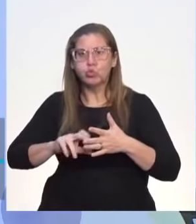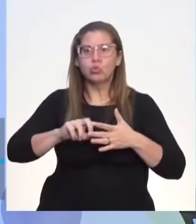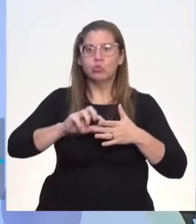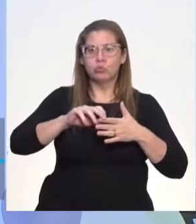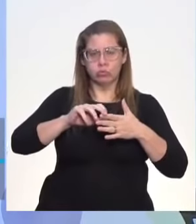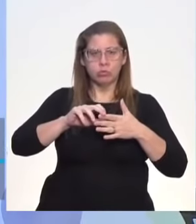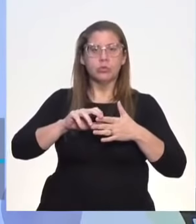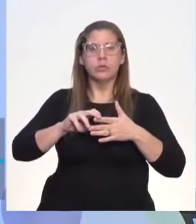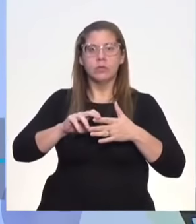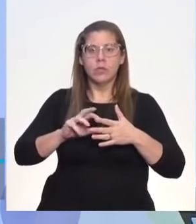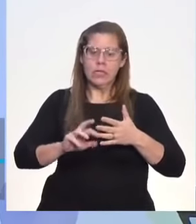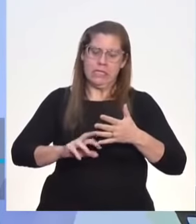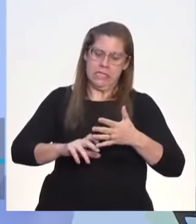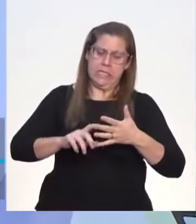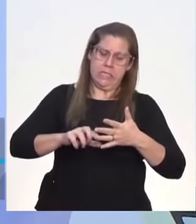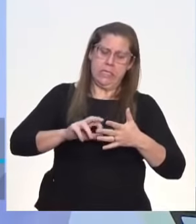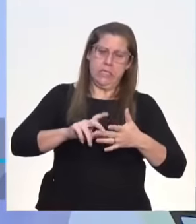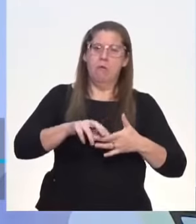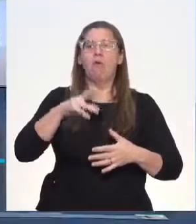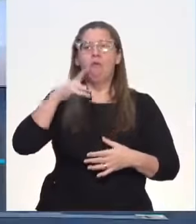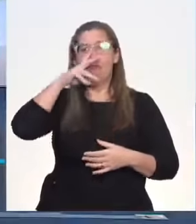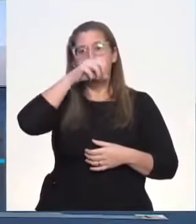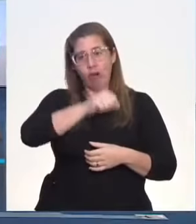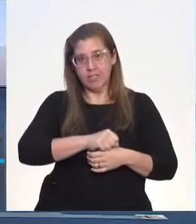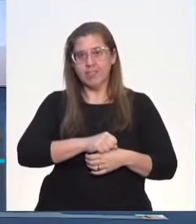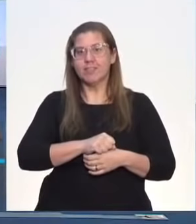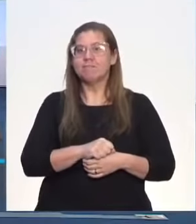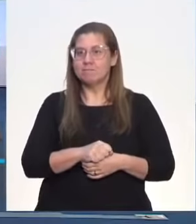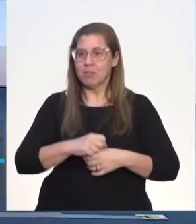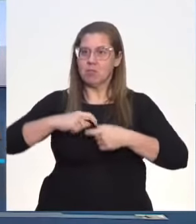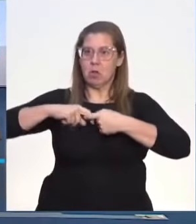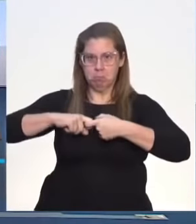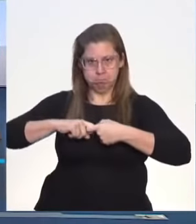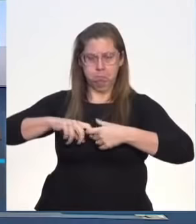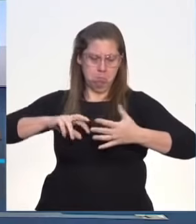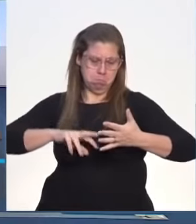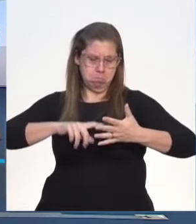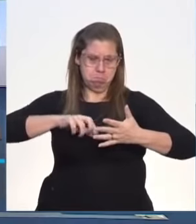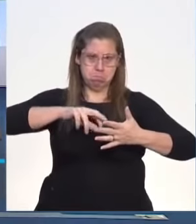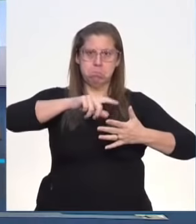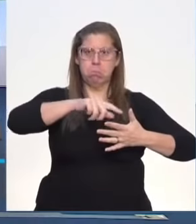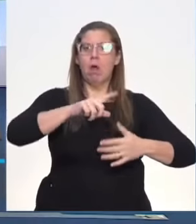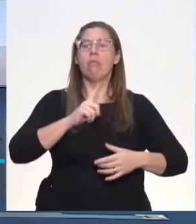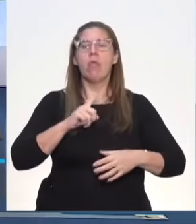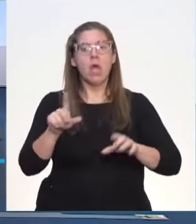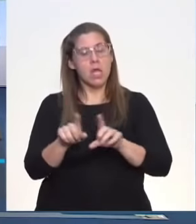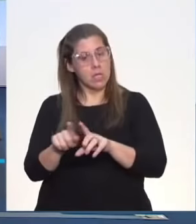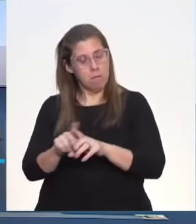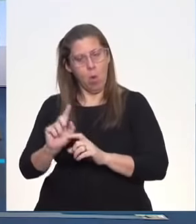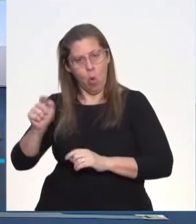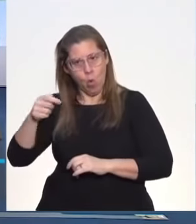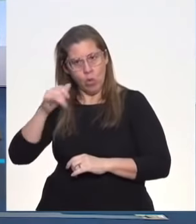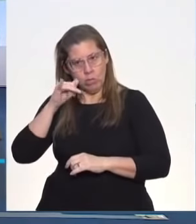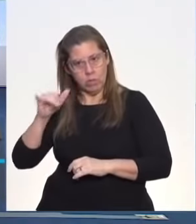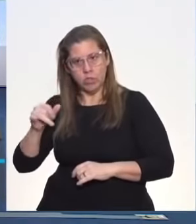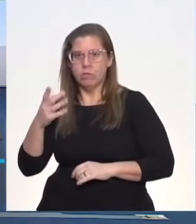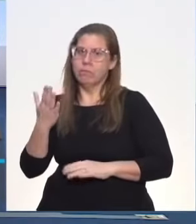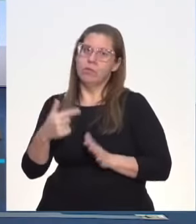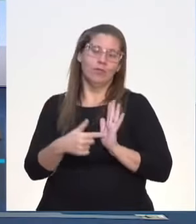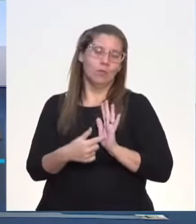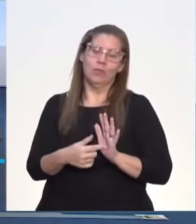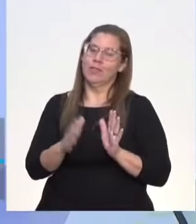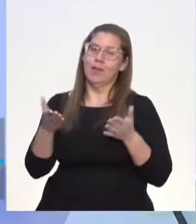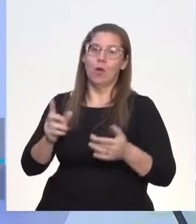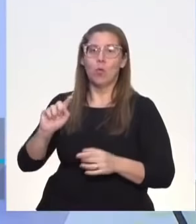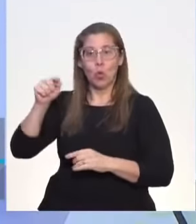você tá contra a gravidade é um trabalho resis a resistência é de resistente ninguém agora tem também uma outra energia mas eu não vou dar spoiler